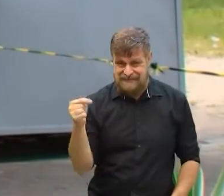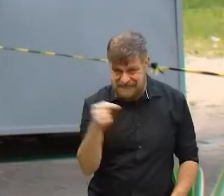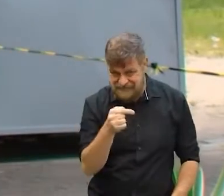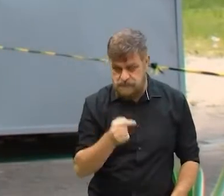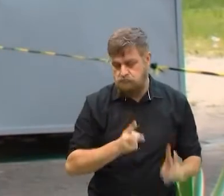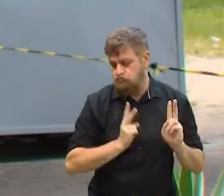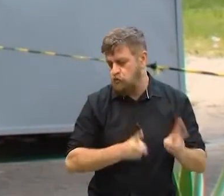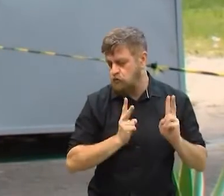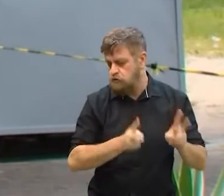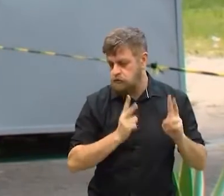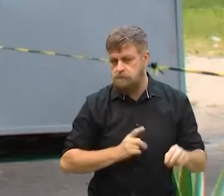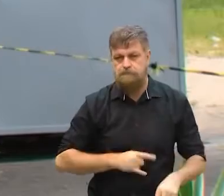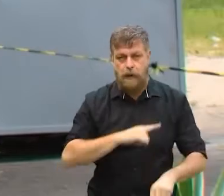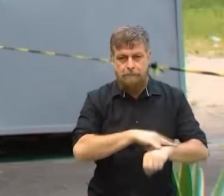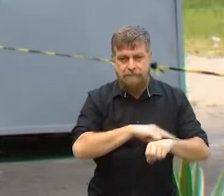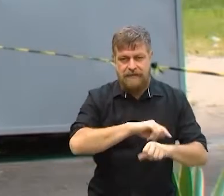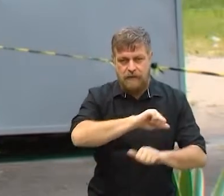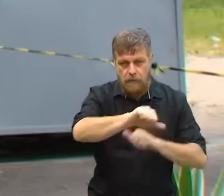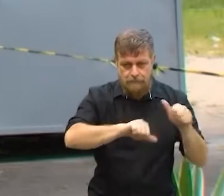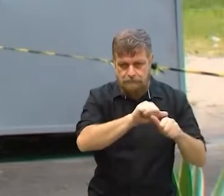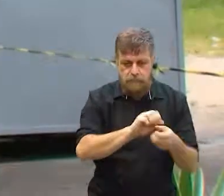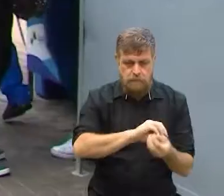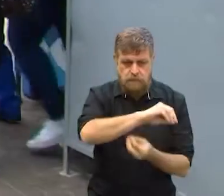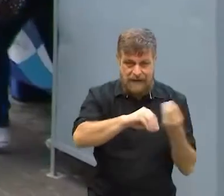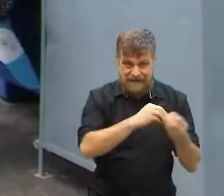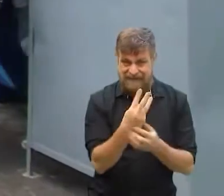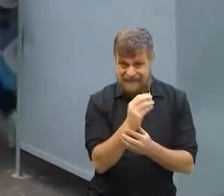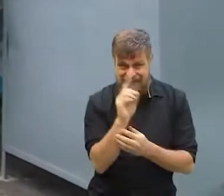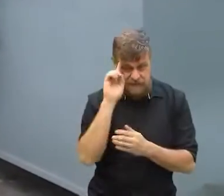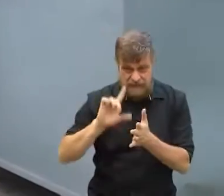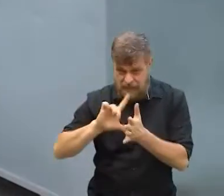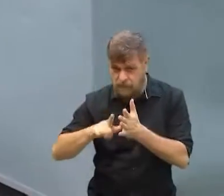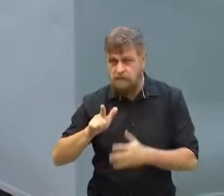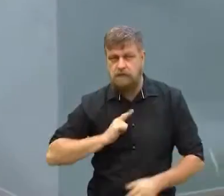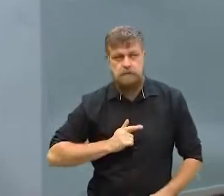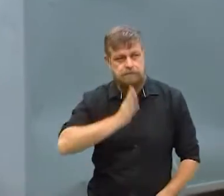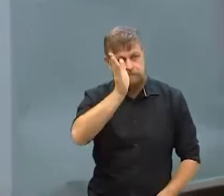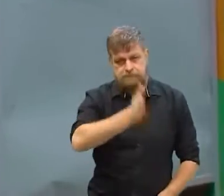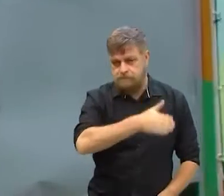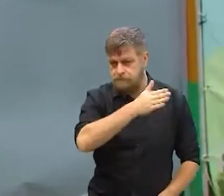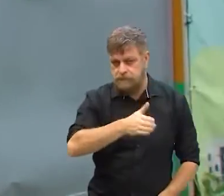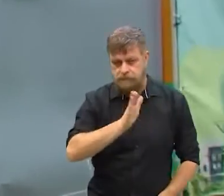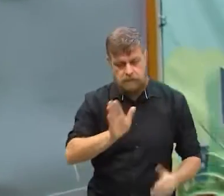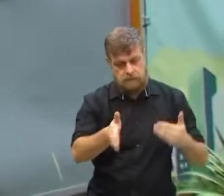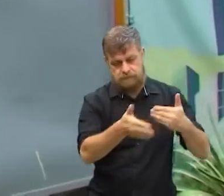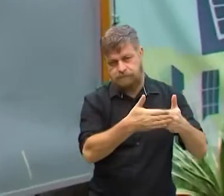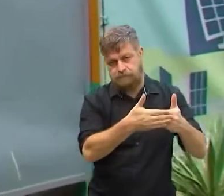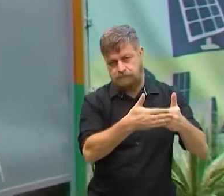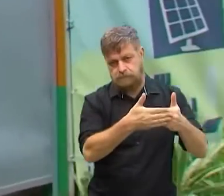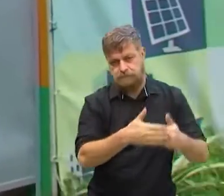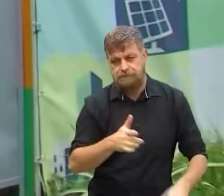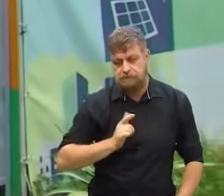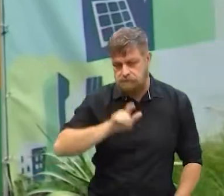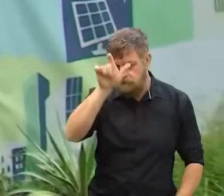Se ainda assim o estabelecimento não cumprir a lei, decorridos no mínimo 30 dias, haverá suspensão temporária